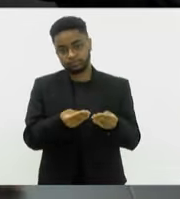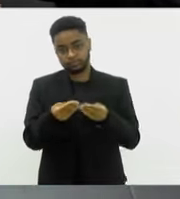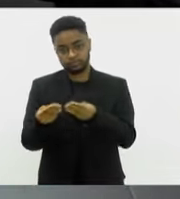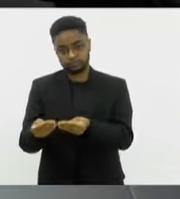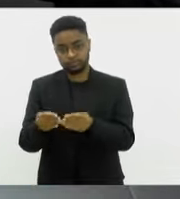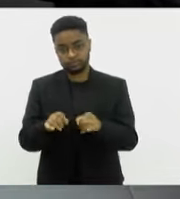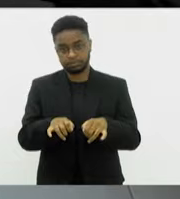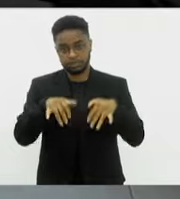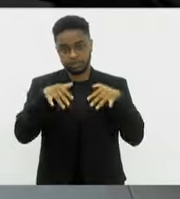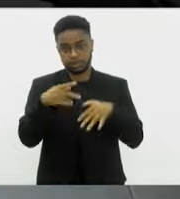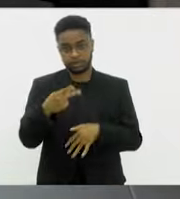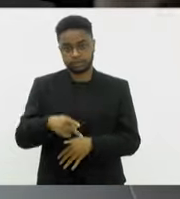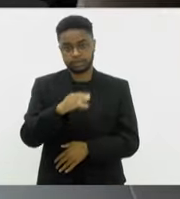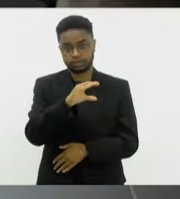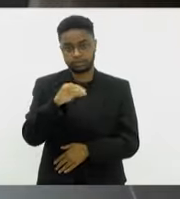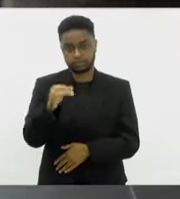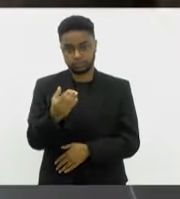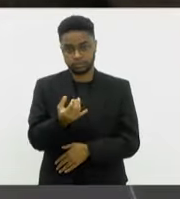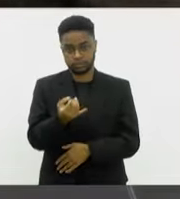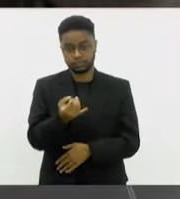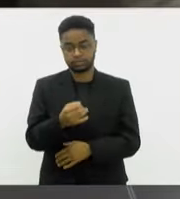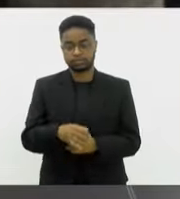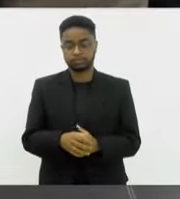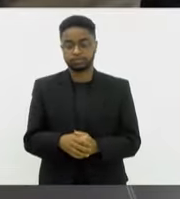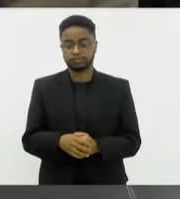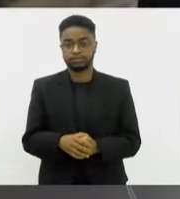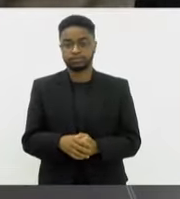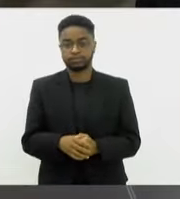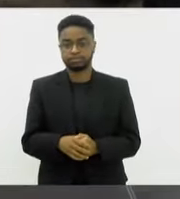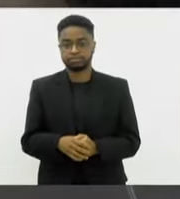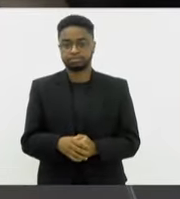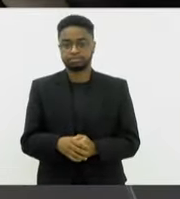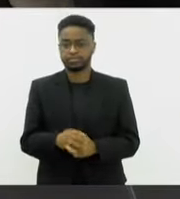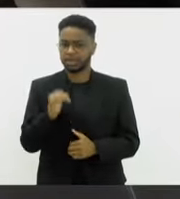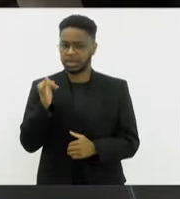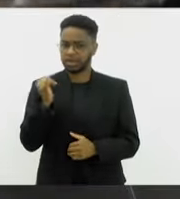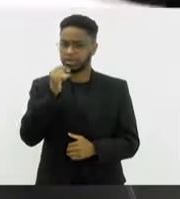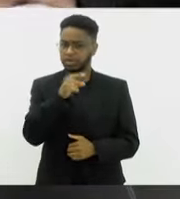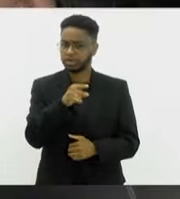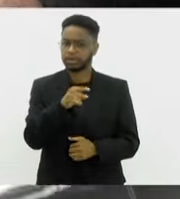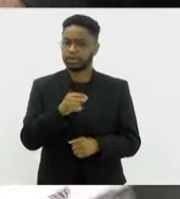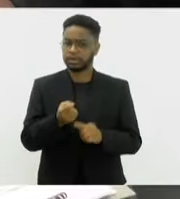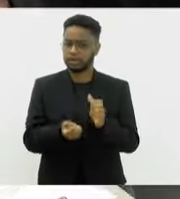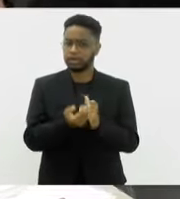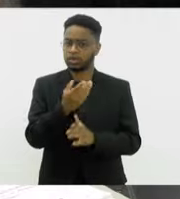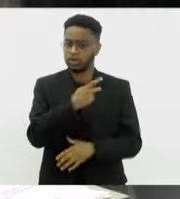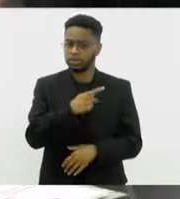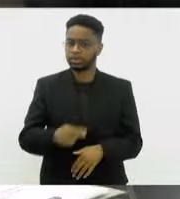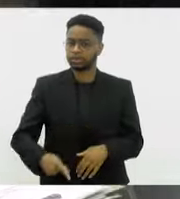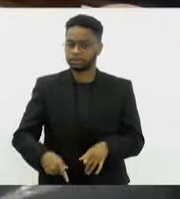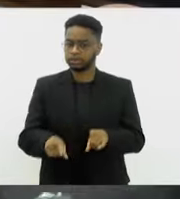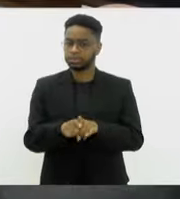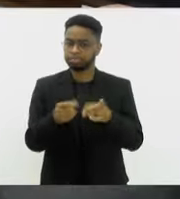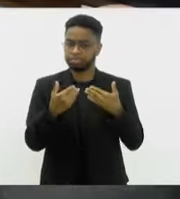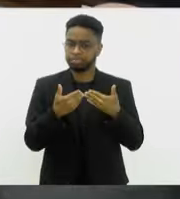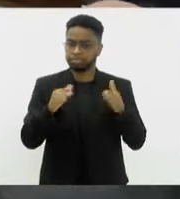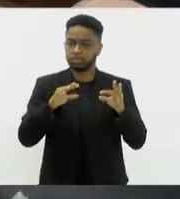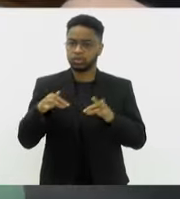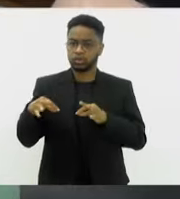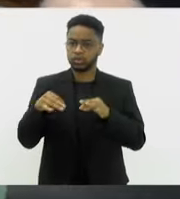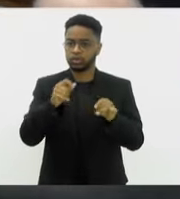ao plenário da CCJ. Agora, olha aqui um precedente valoroso criado pelo presidente e, claro, aberto a todos